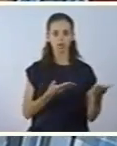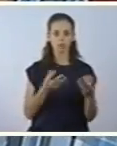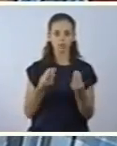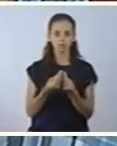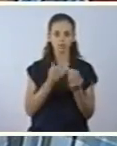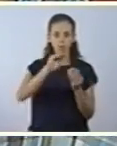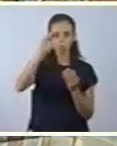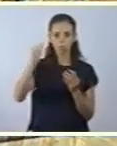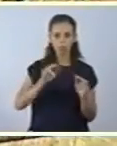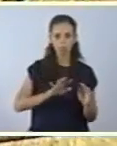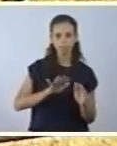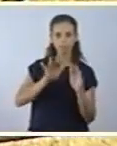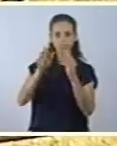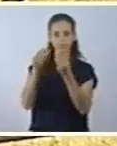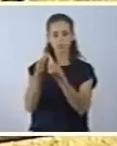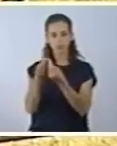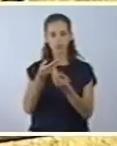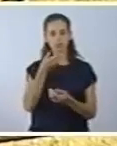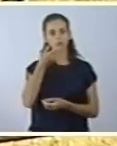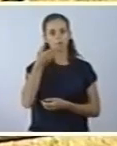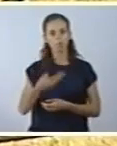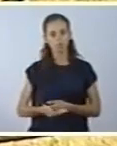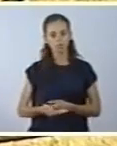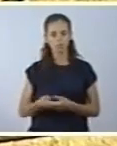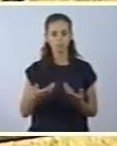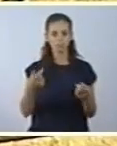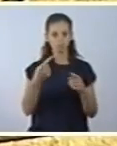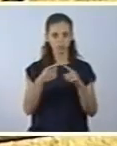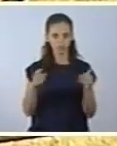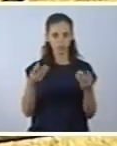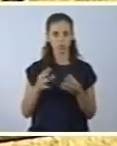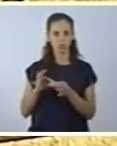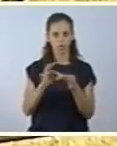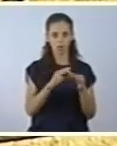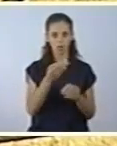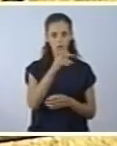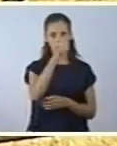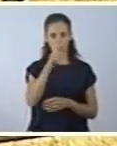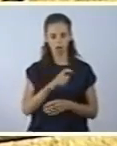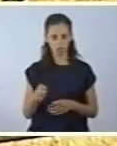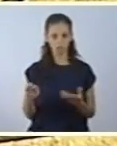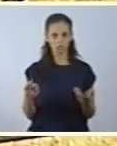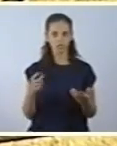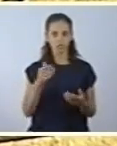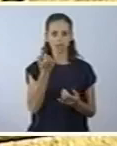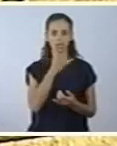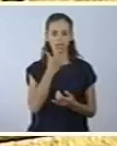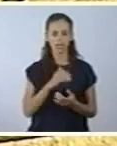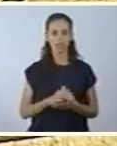ao monte para uma experiência de união, de paz e de